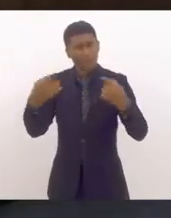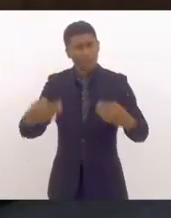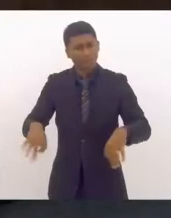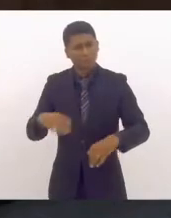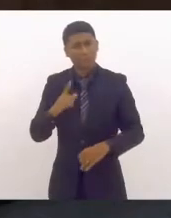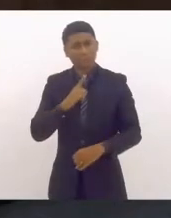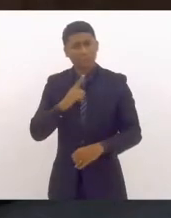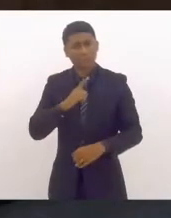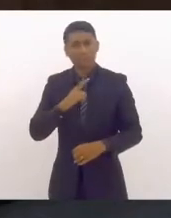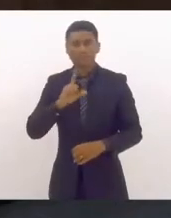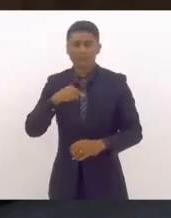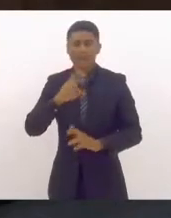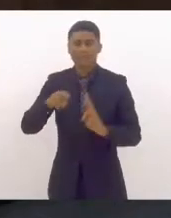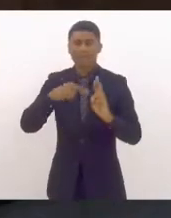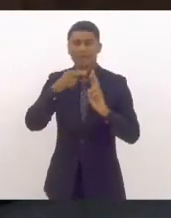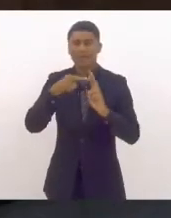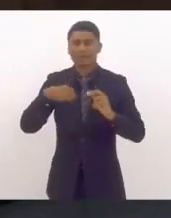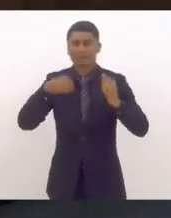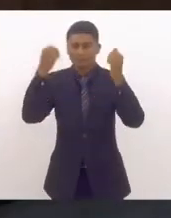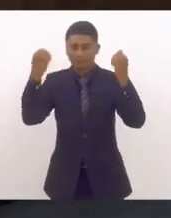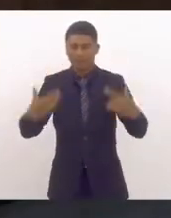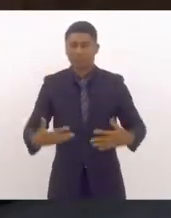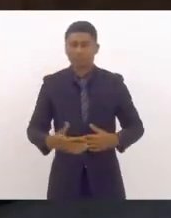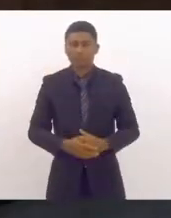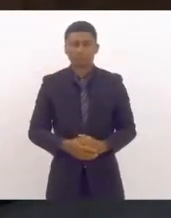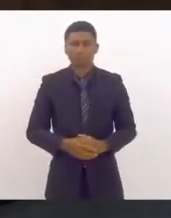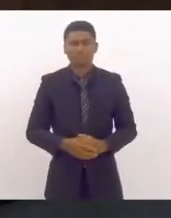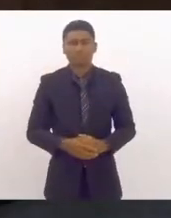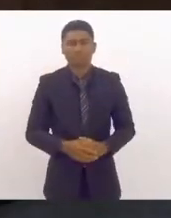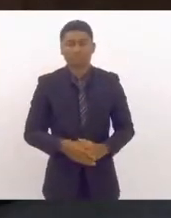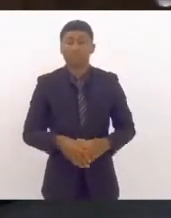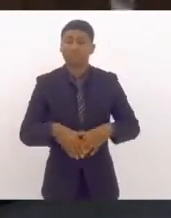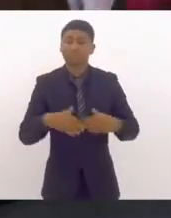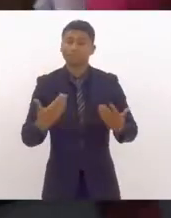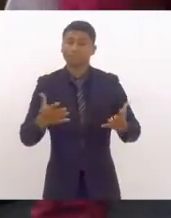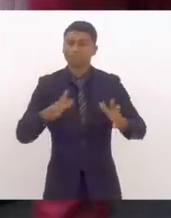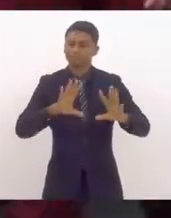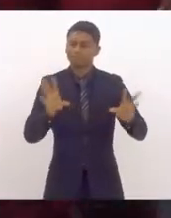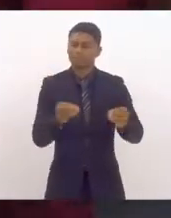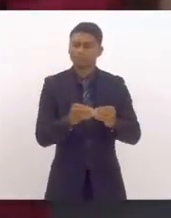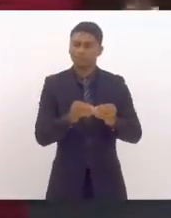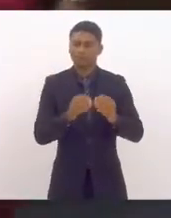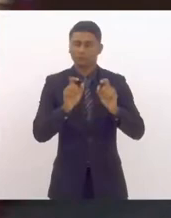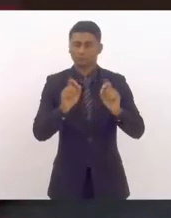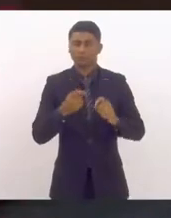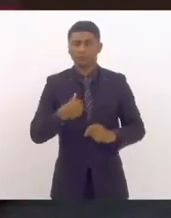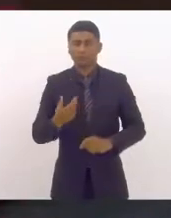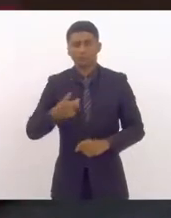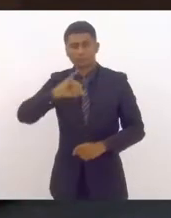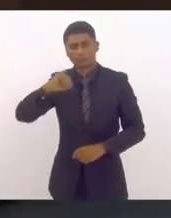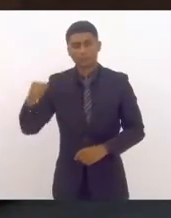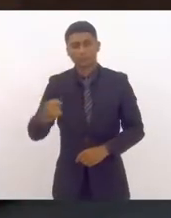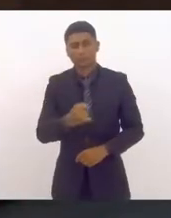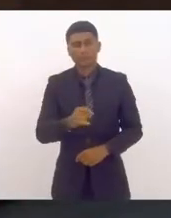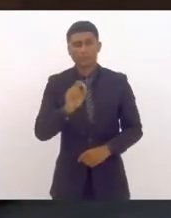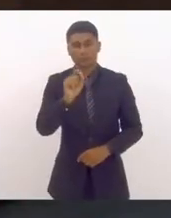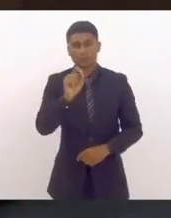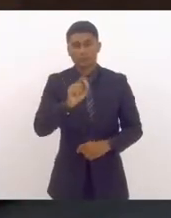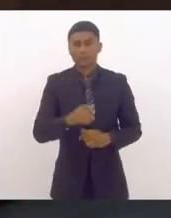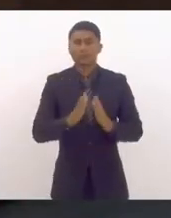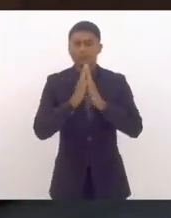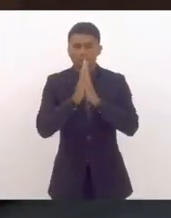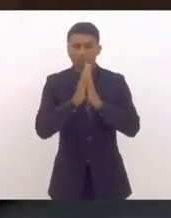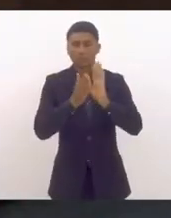queria trazer aqui. Por fim, presidente, aproveitando aqui o ensejo, gostaria de pedir para incluir